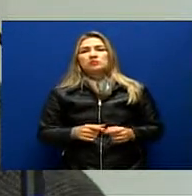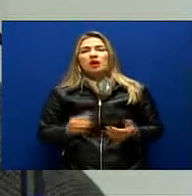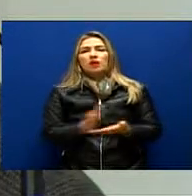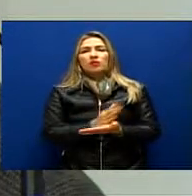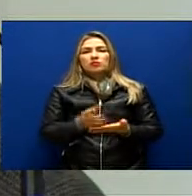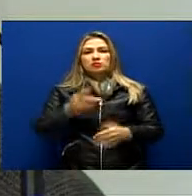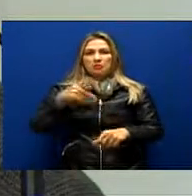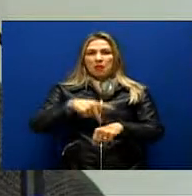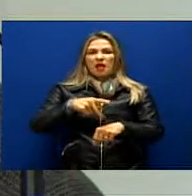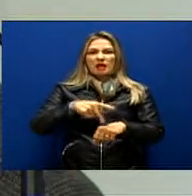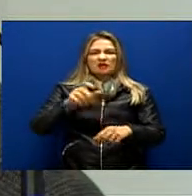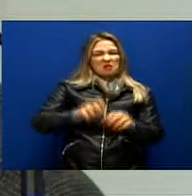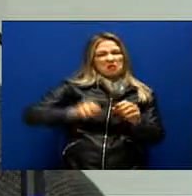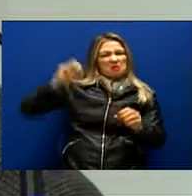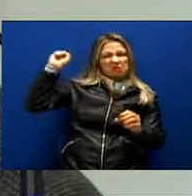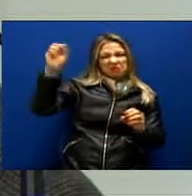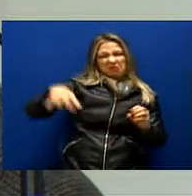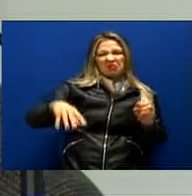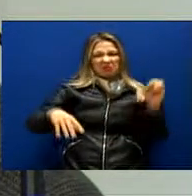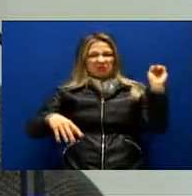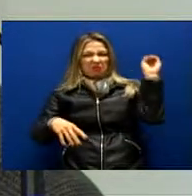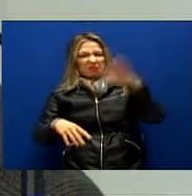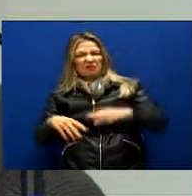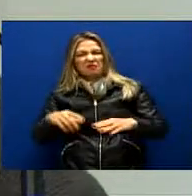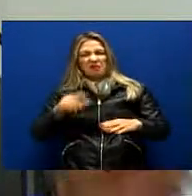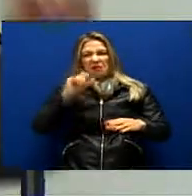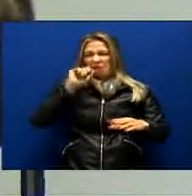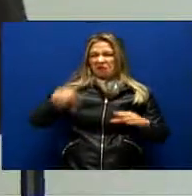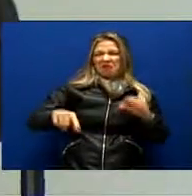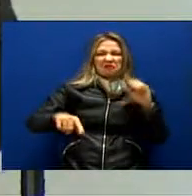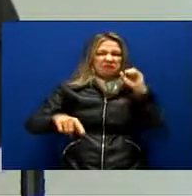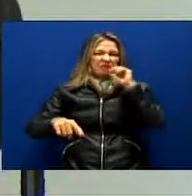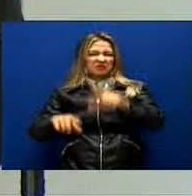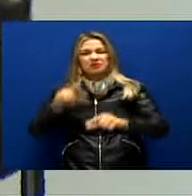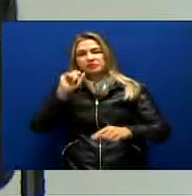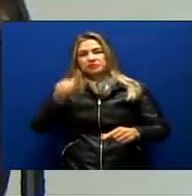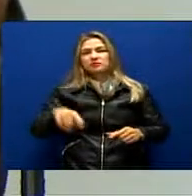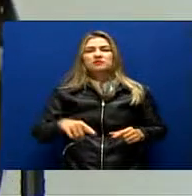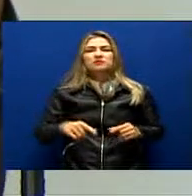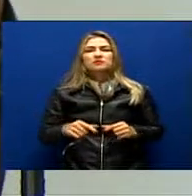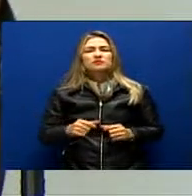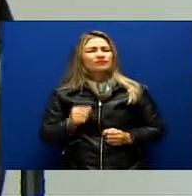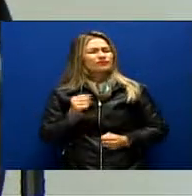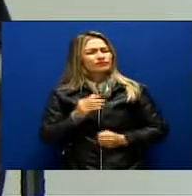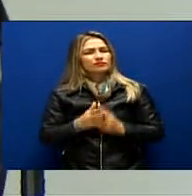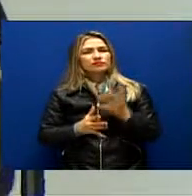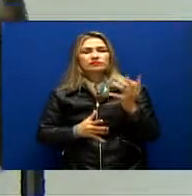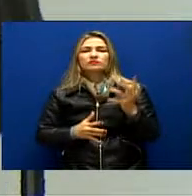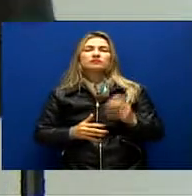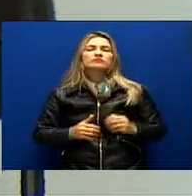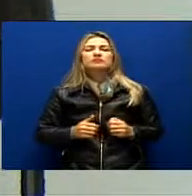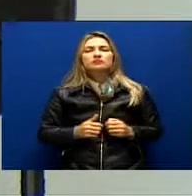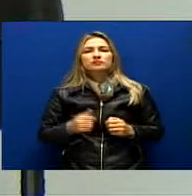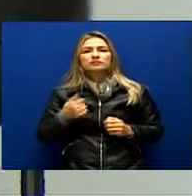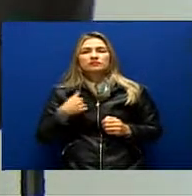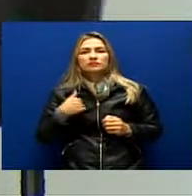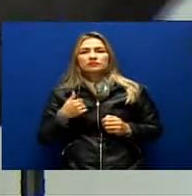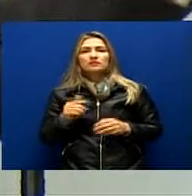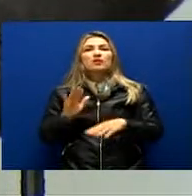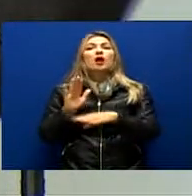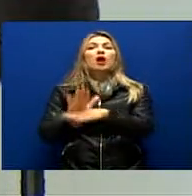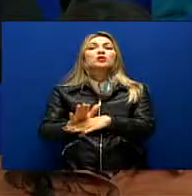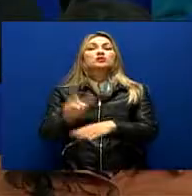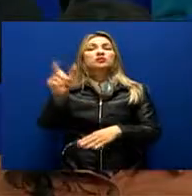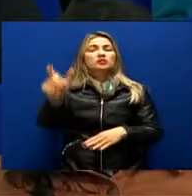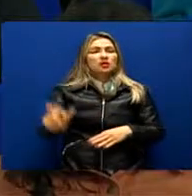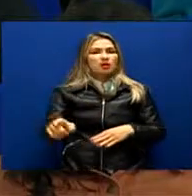nela. Saíam gritando, xingando. E não foi nenhuma nem duas vezes que eu defendia aquela